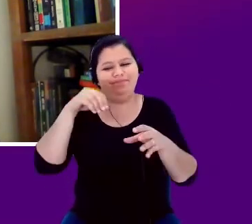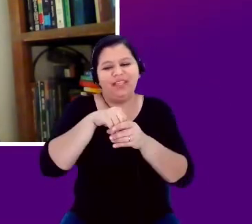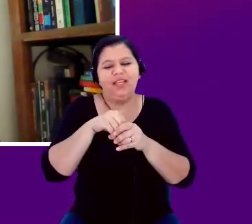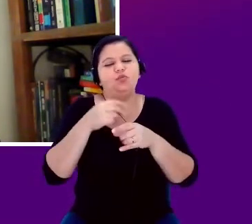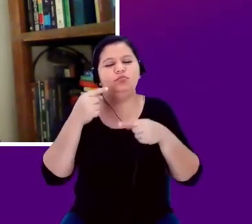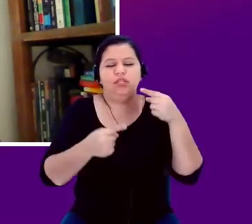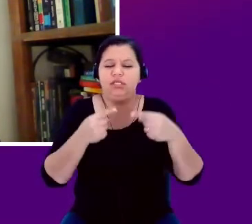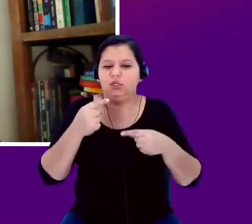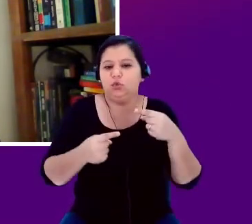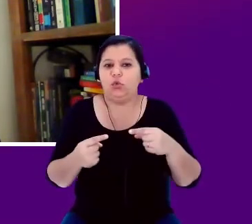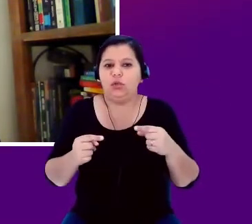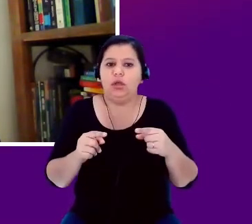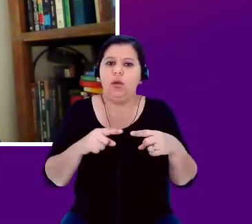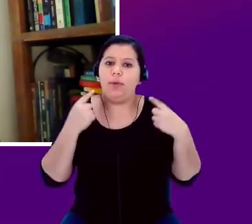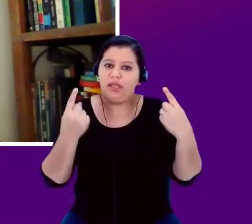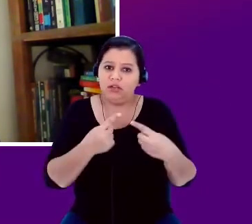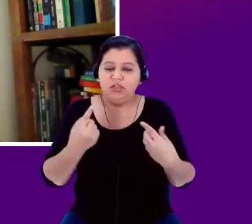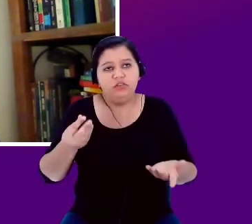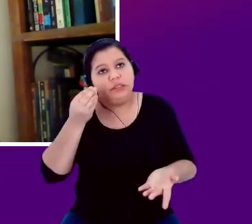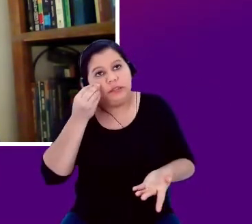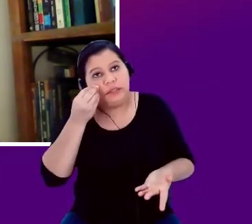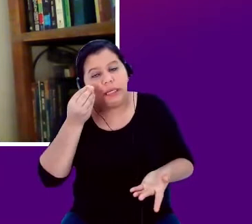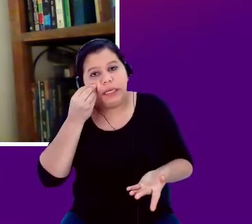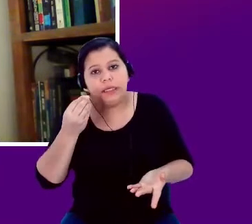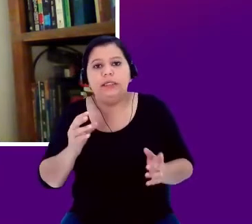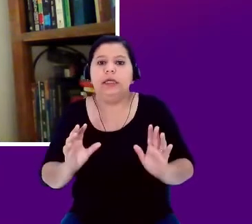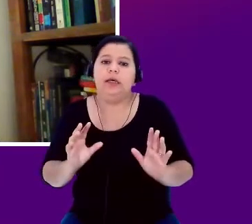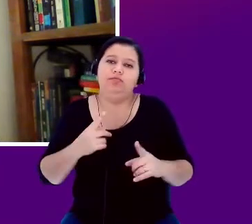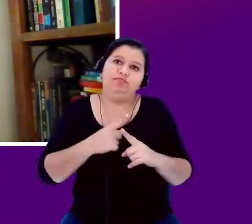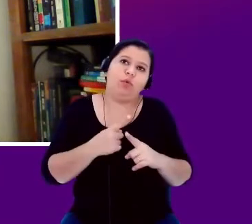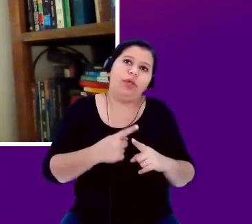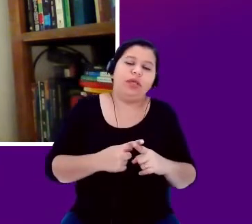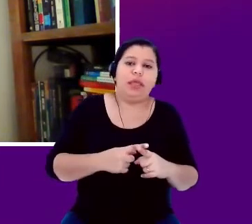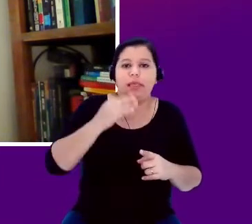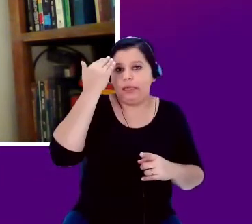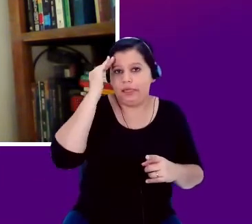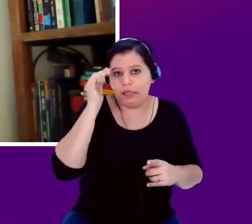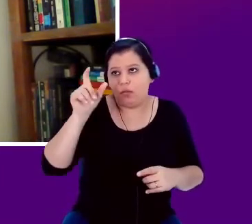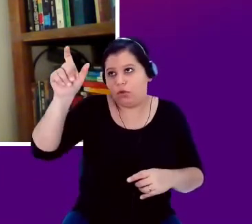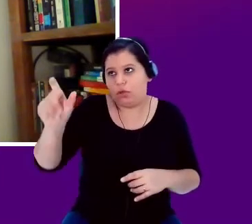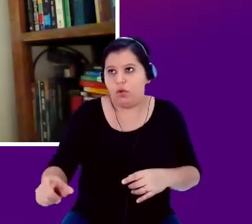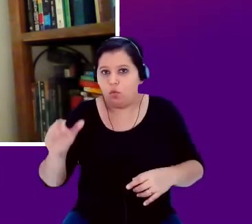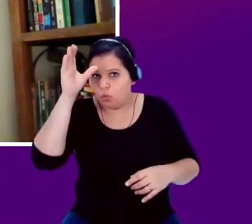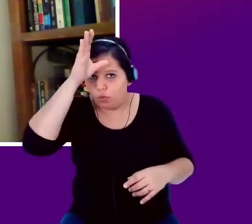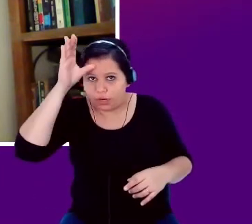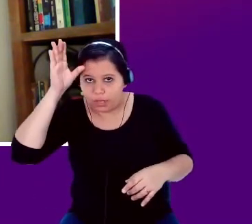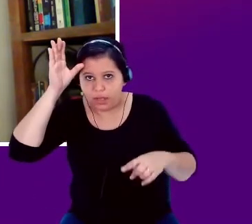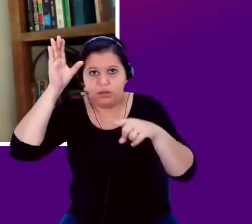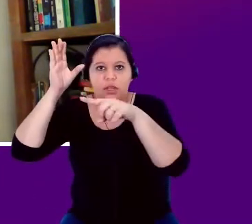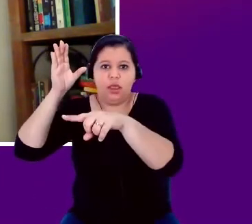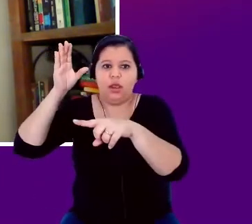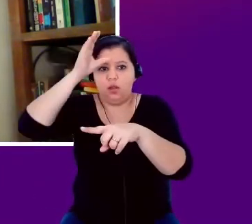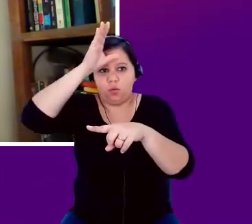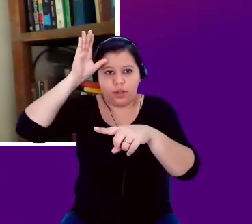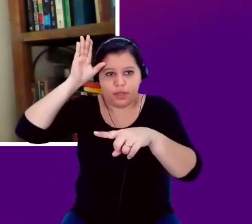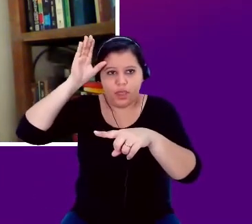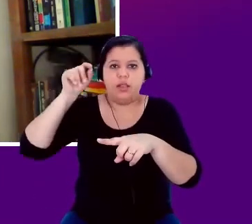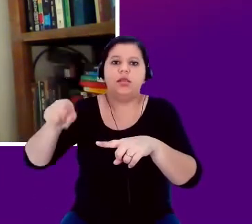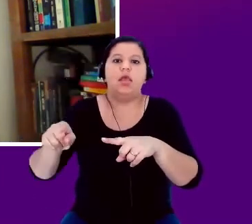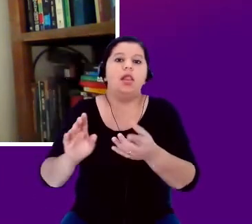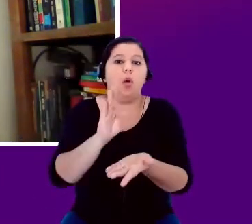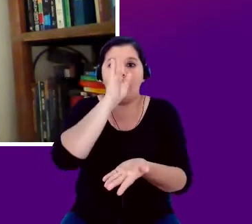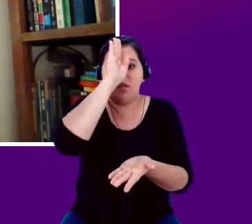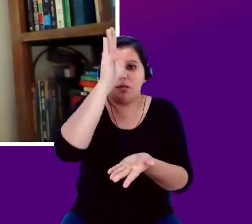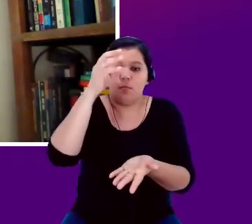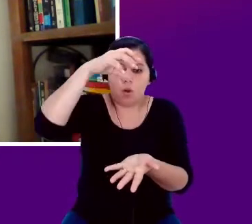mas a gente sempre também preza porque entendemos que o consumidor, né, que como ele que está no centro, então,